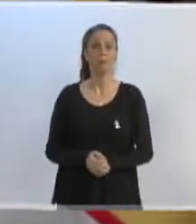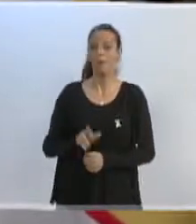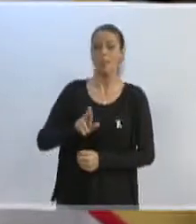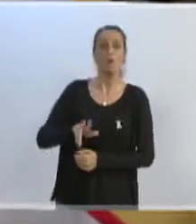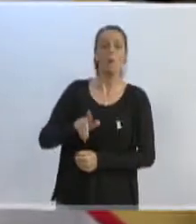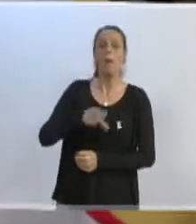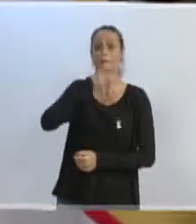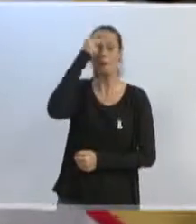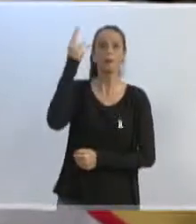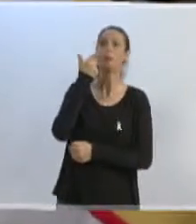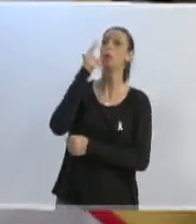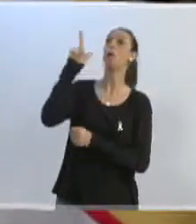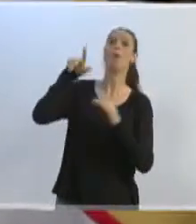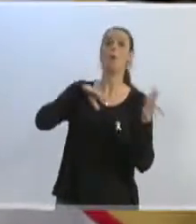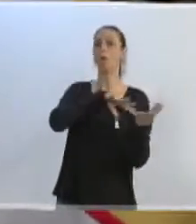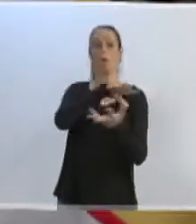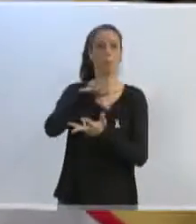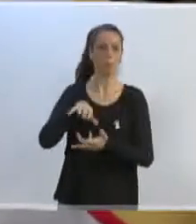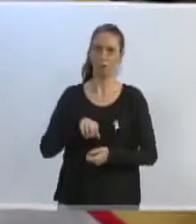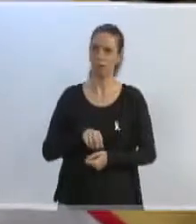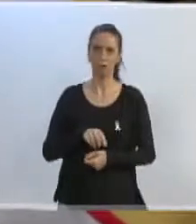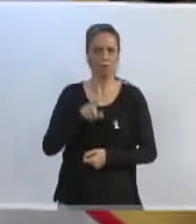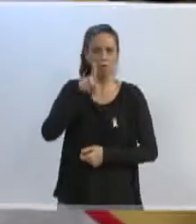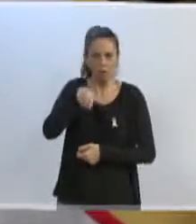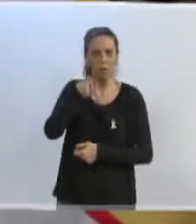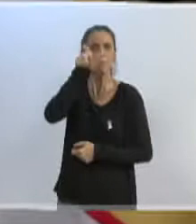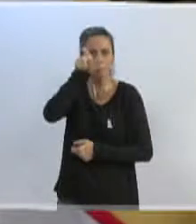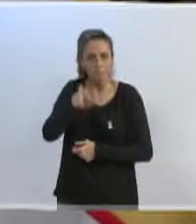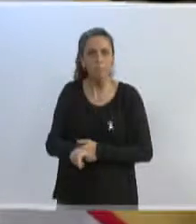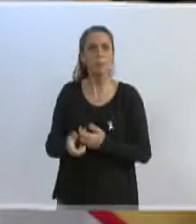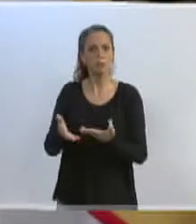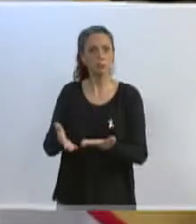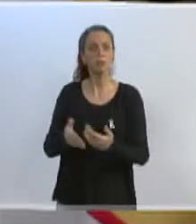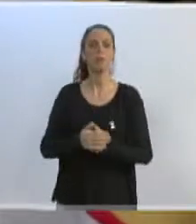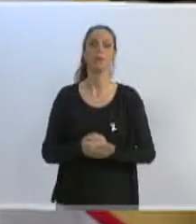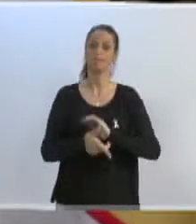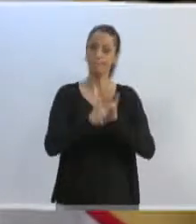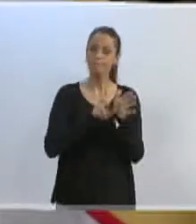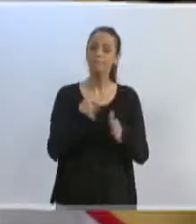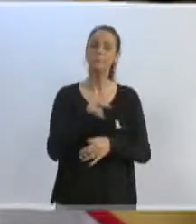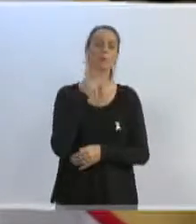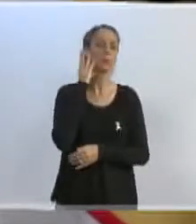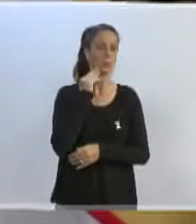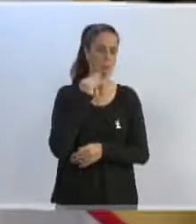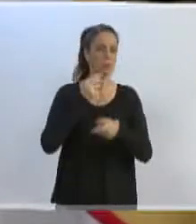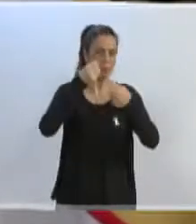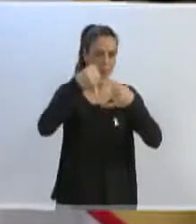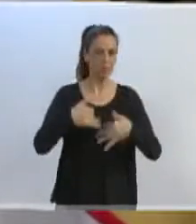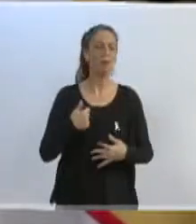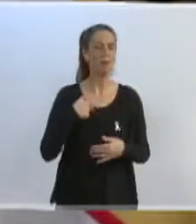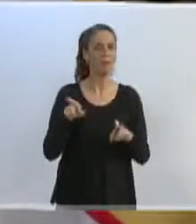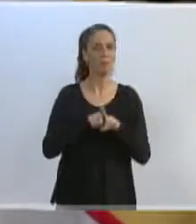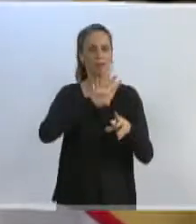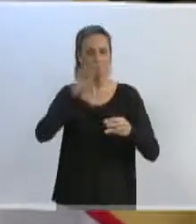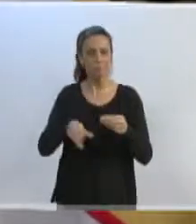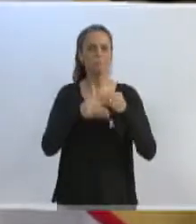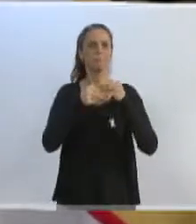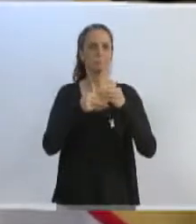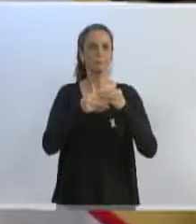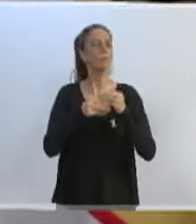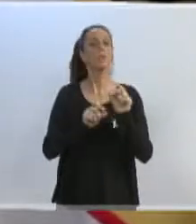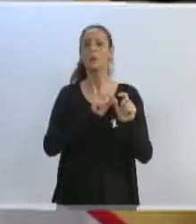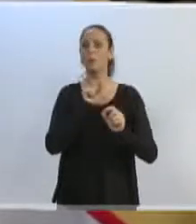pessoas extraterrestres. São pessoas. E o que o professor falou, justamente é isso que eu quero corroborar.